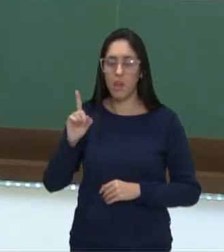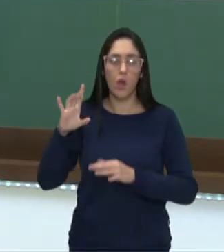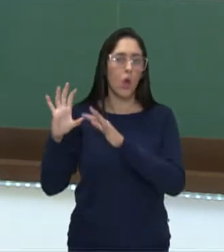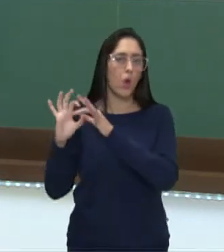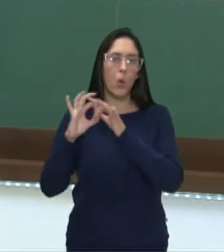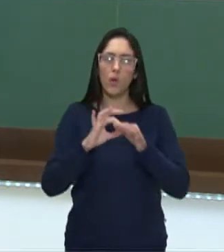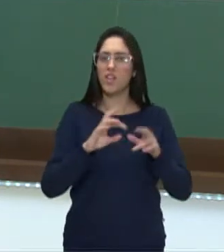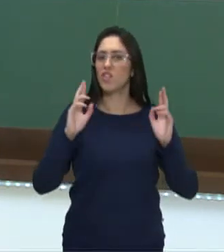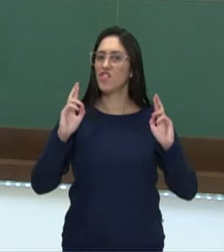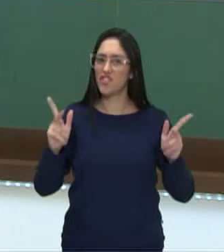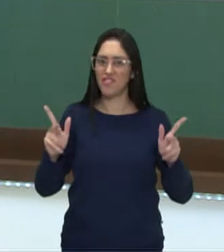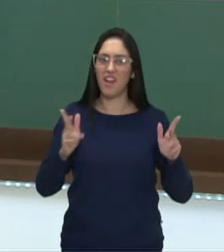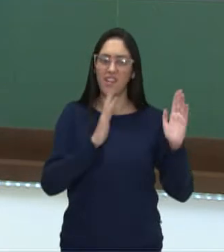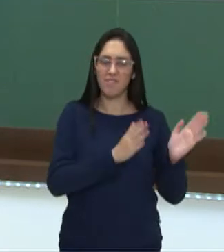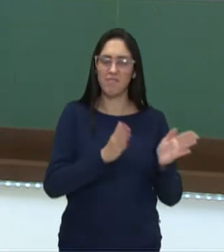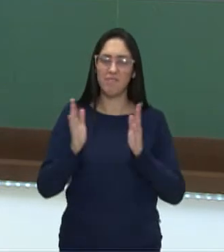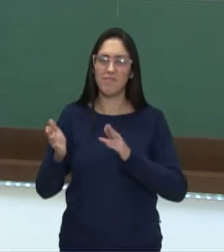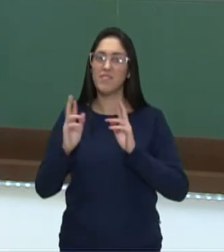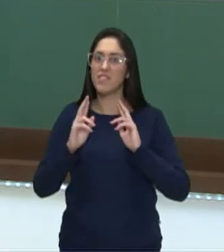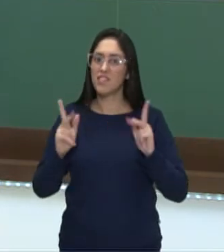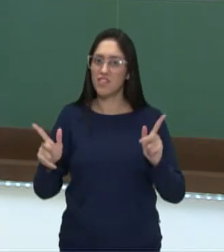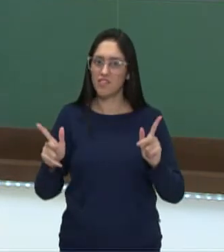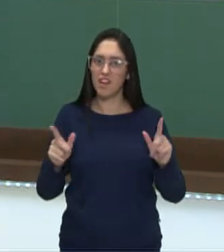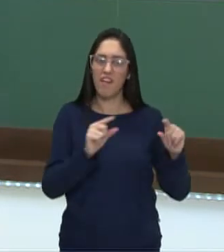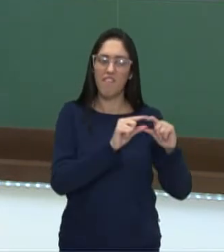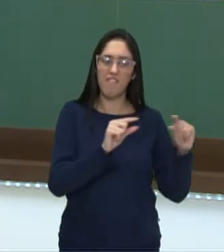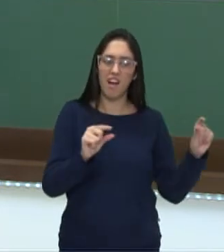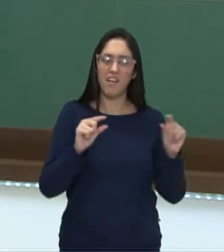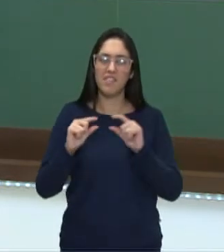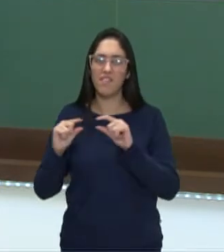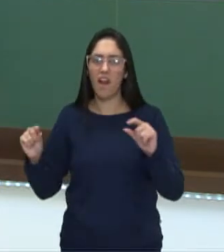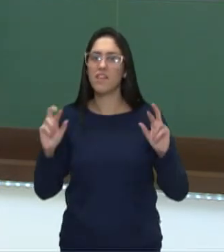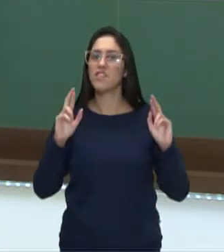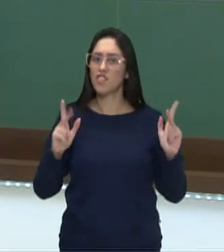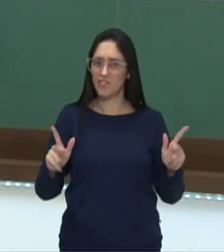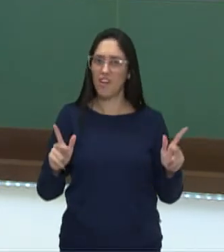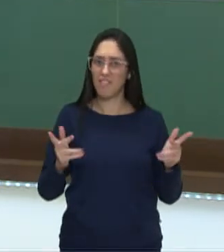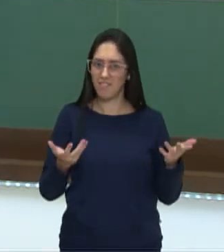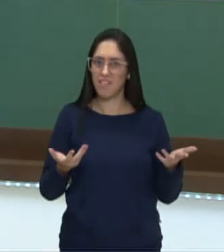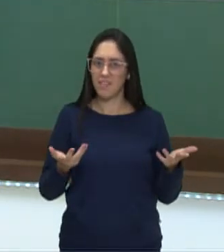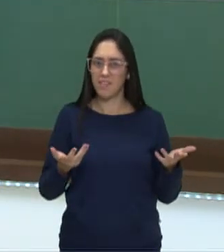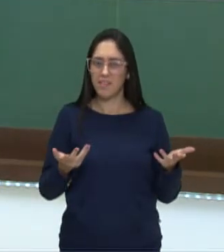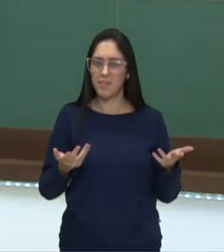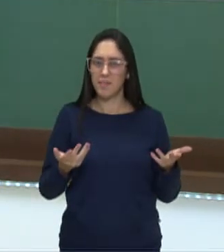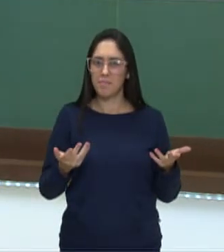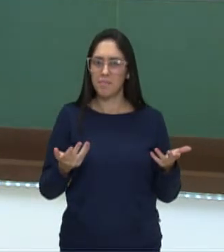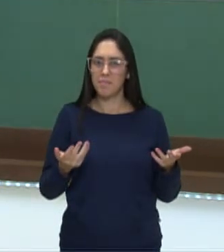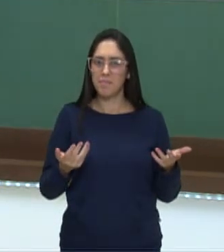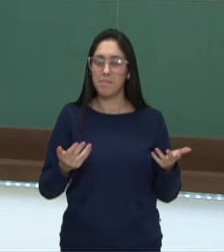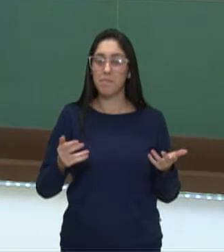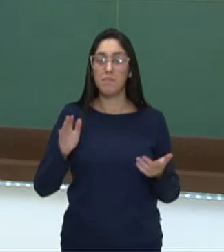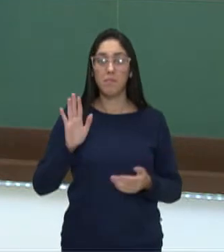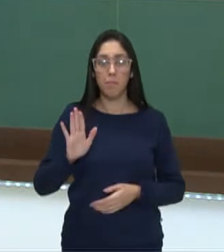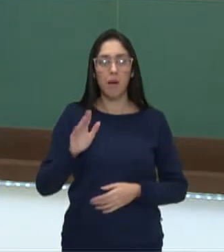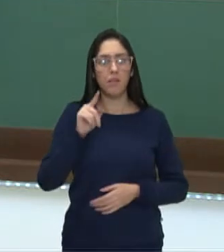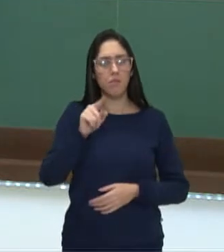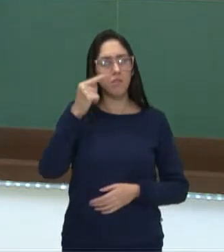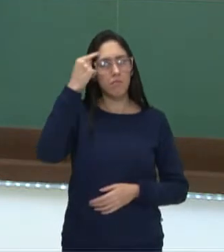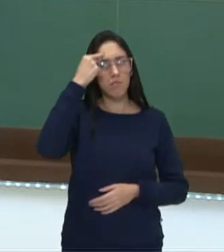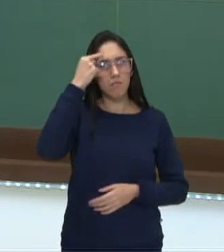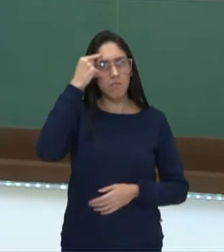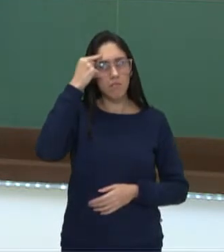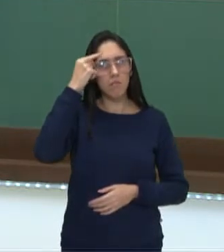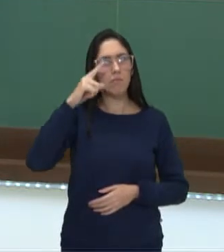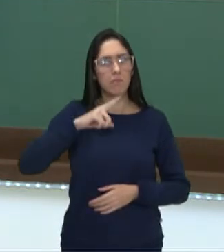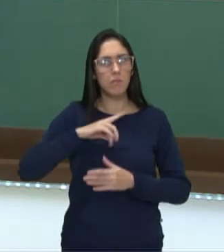contextos distintos, frases, orações aqui distintas, né? Mas fiquem justamente com essas duas ideias,